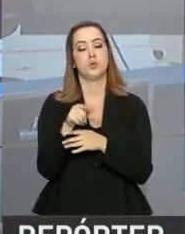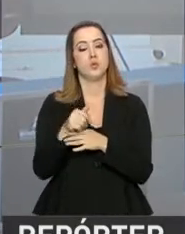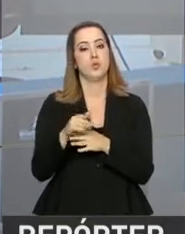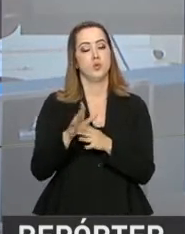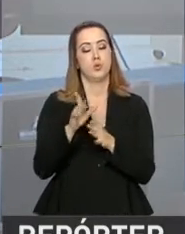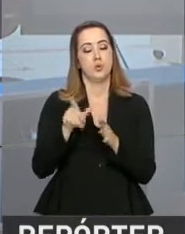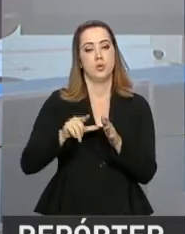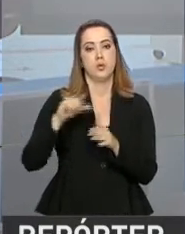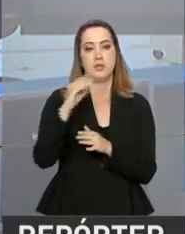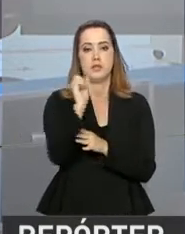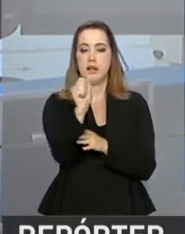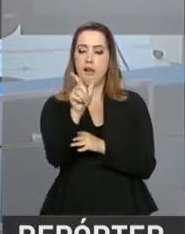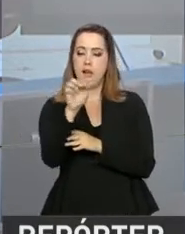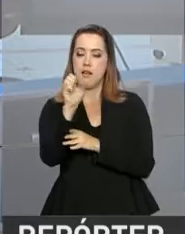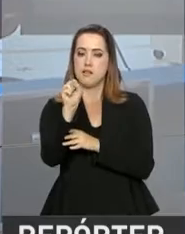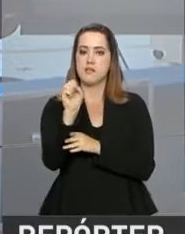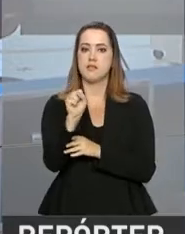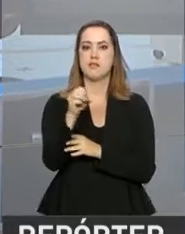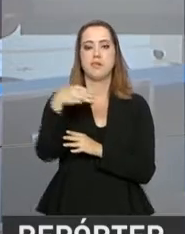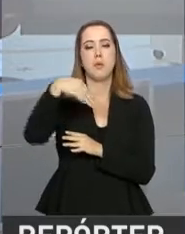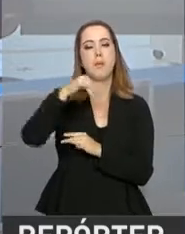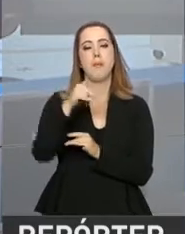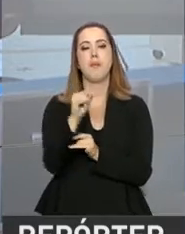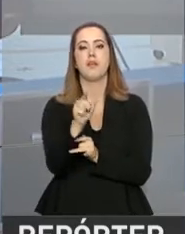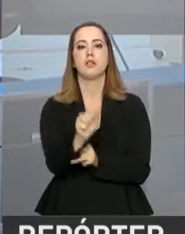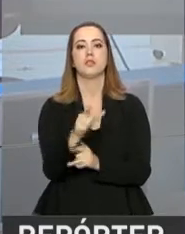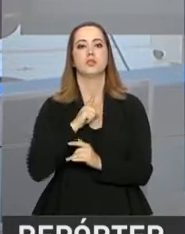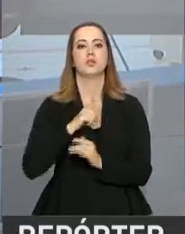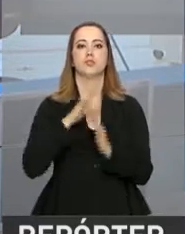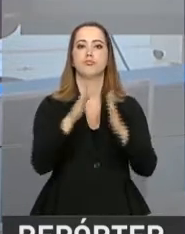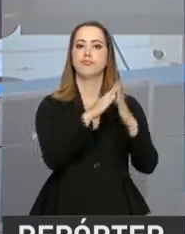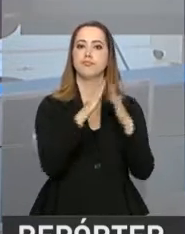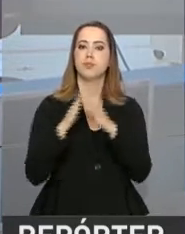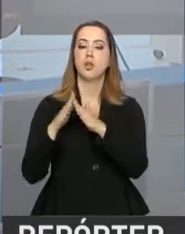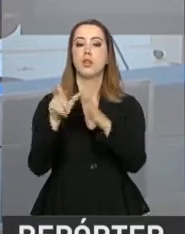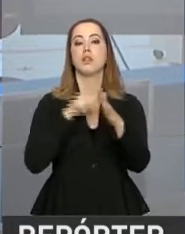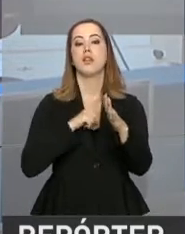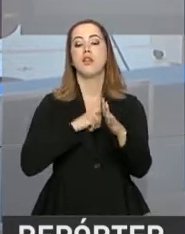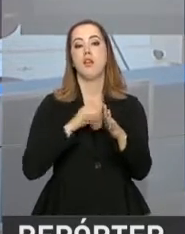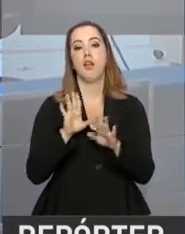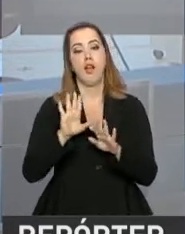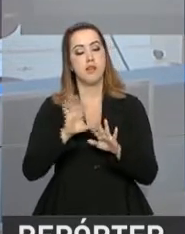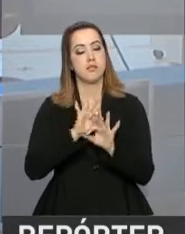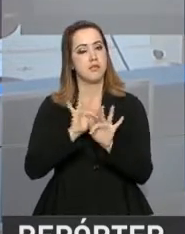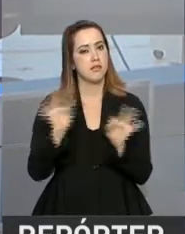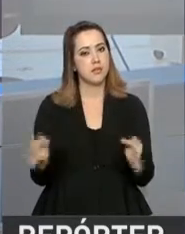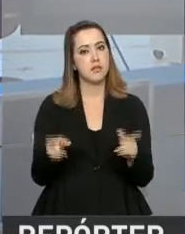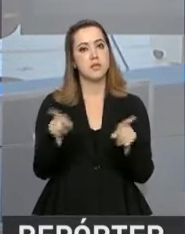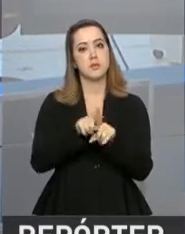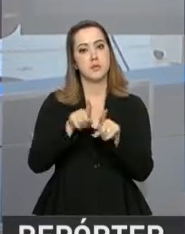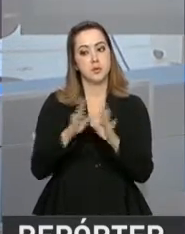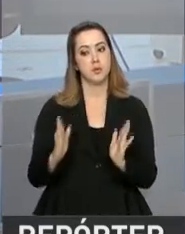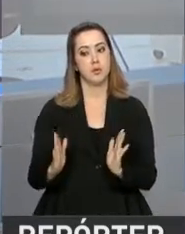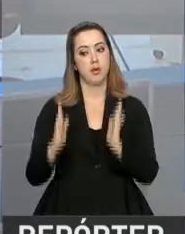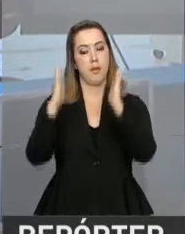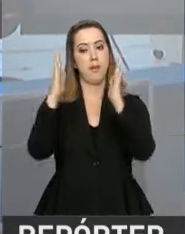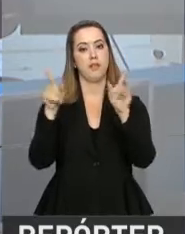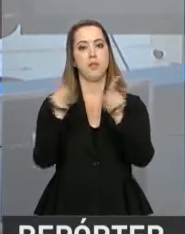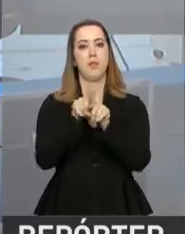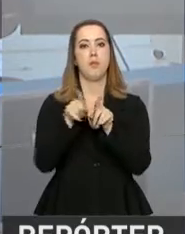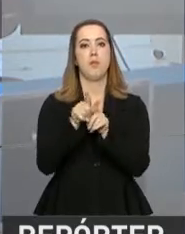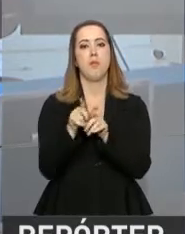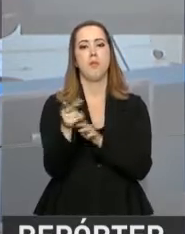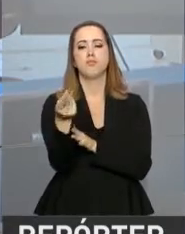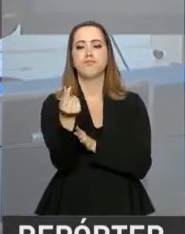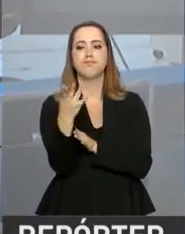mas com juros menores. Além das unidades habitacionais básicas, o Minha Casa Minha Vida também oferece apartamentos completos que não pesam